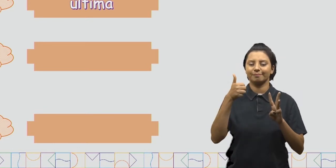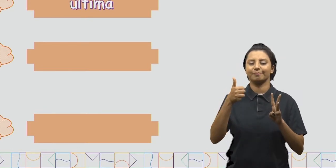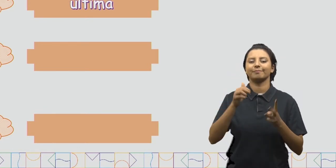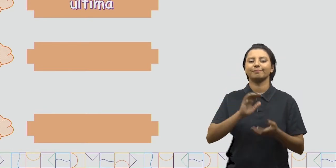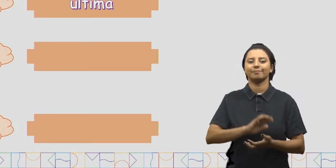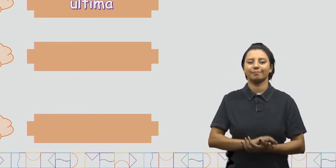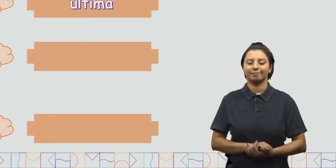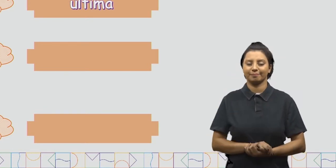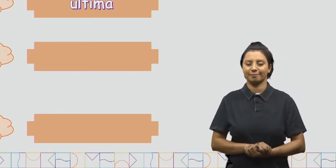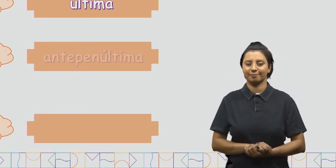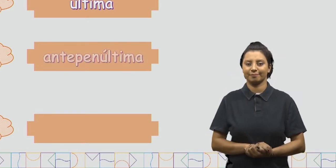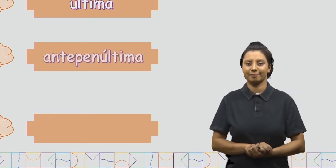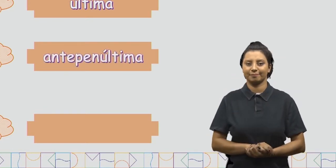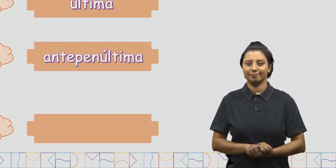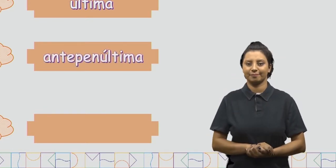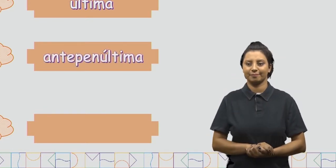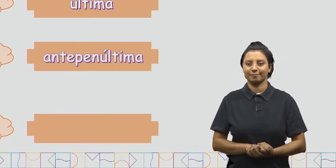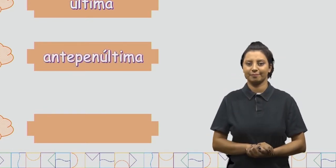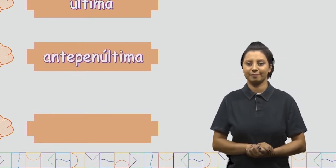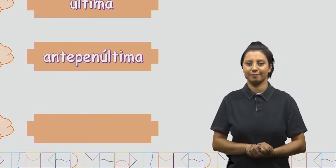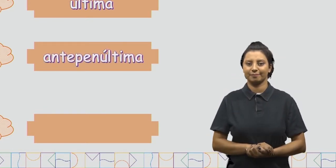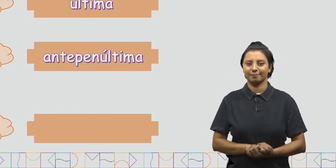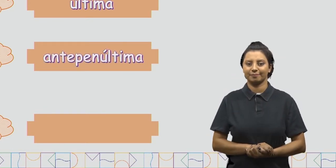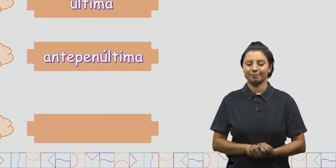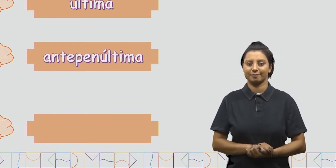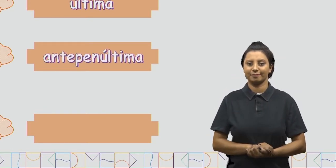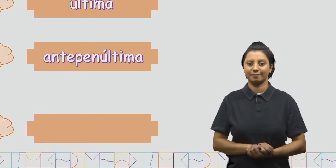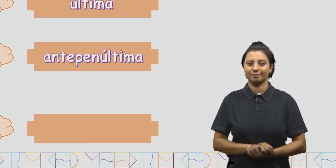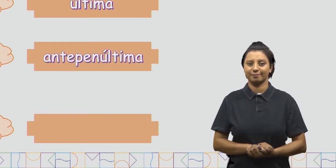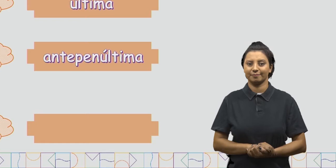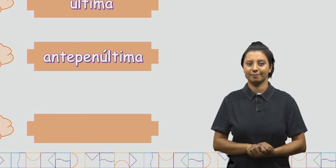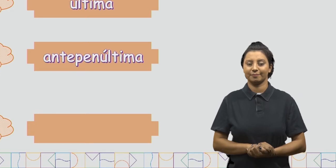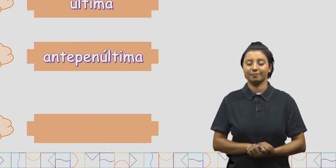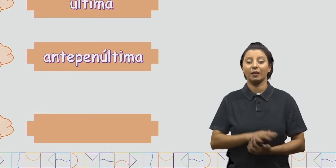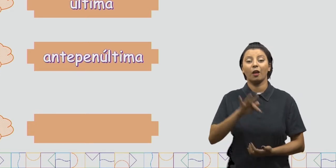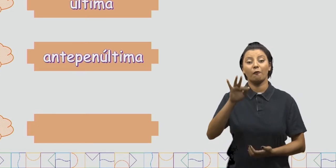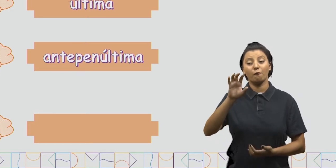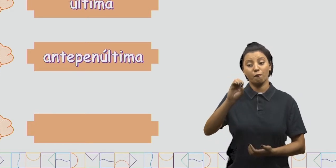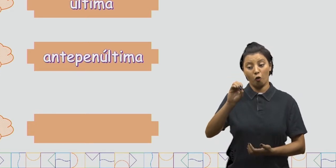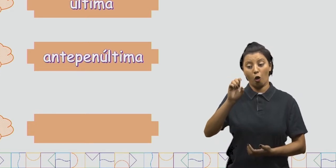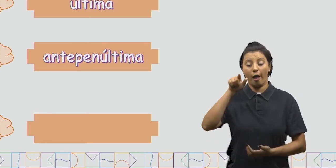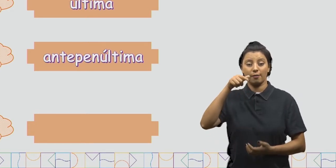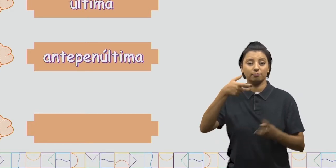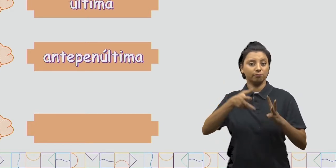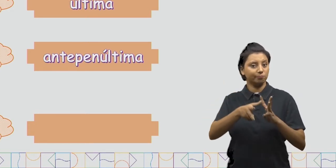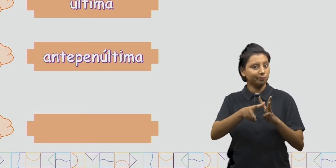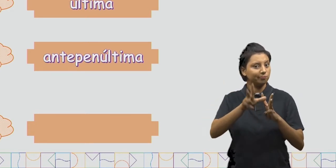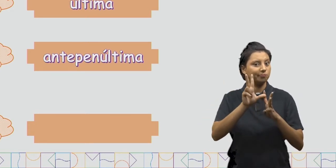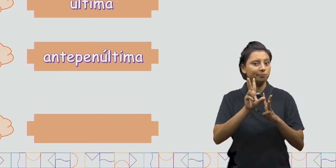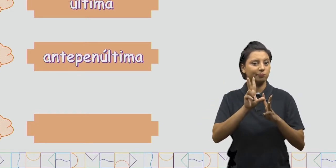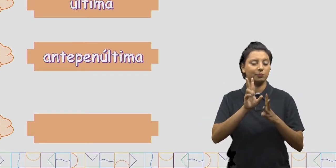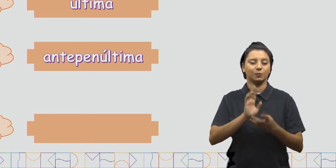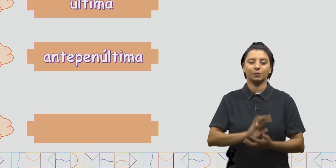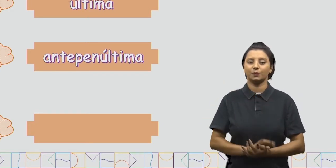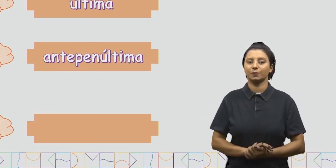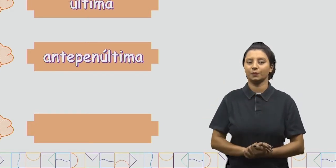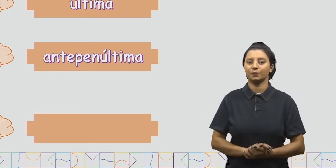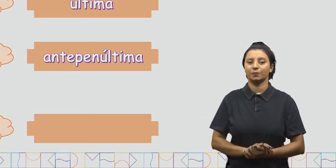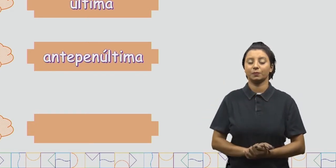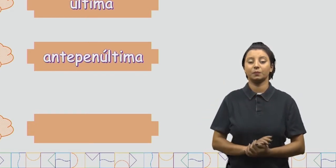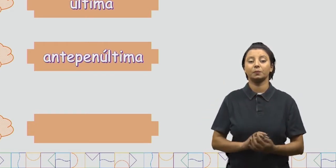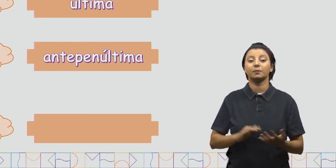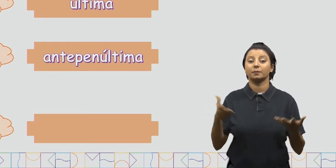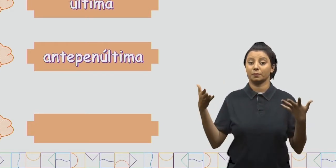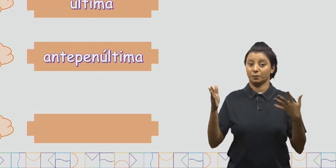é o caso da palavra foguete, sílaba fó. A sílaba fó é a antepenúltima sílaba.